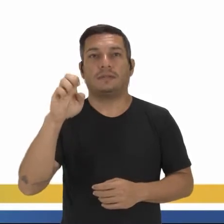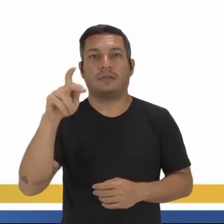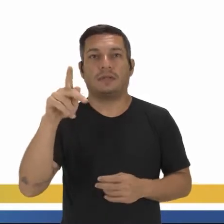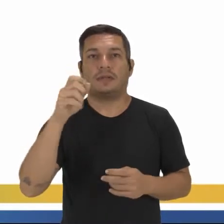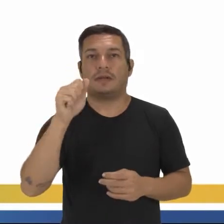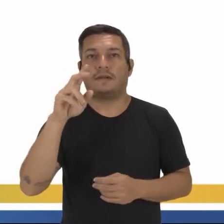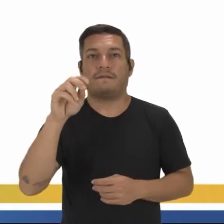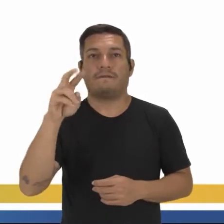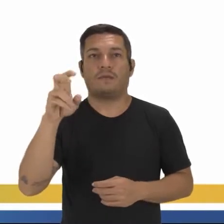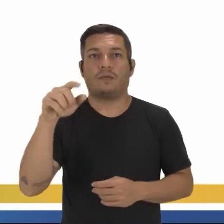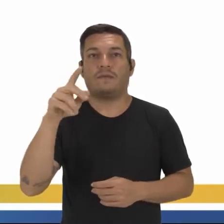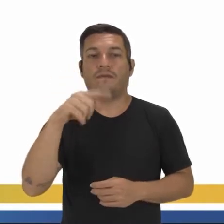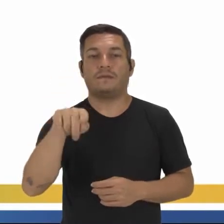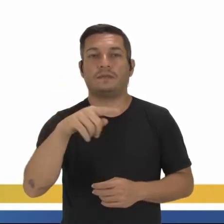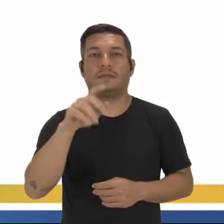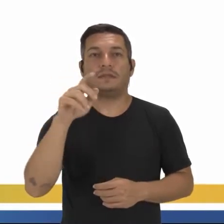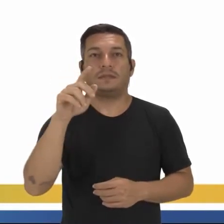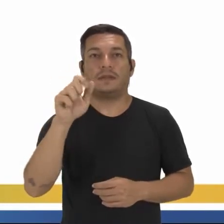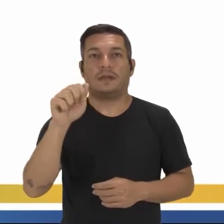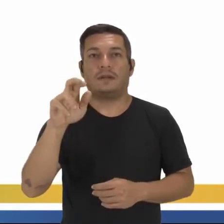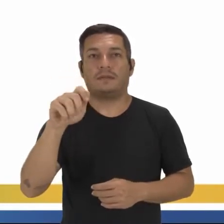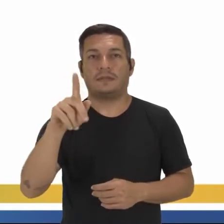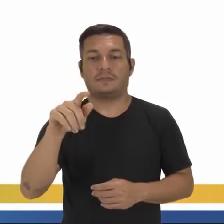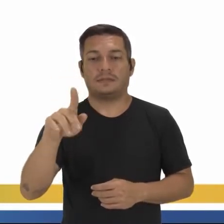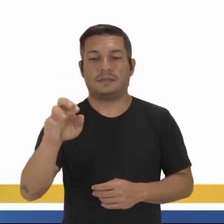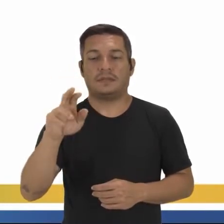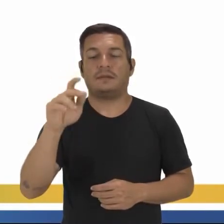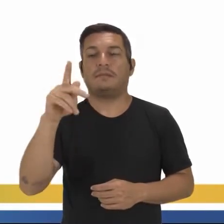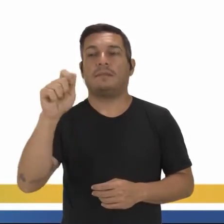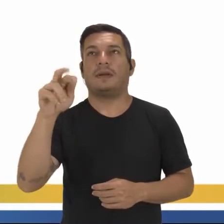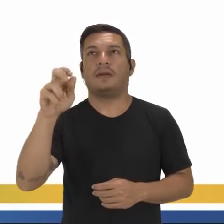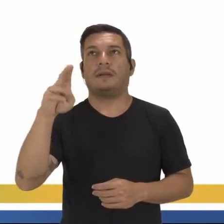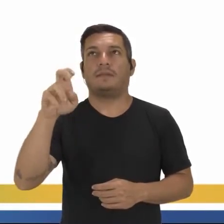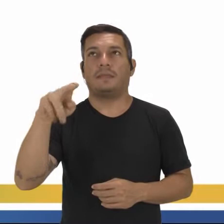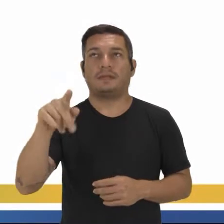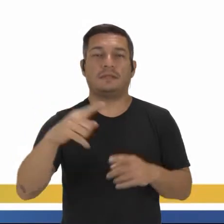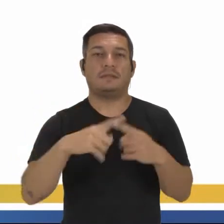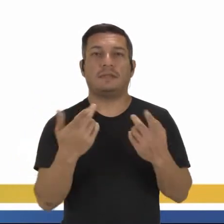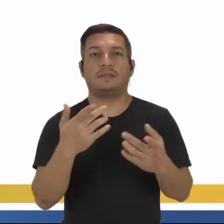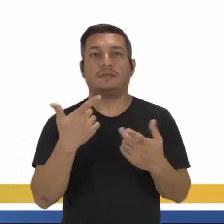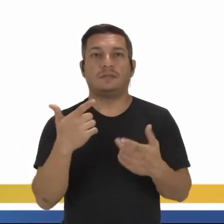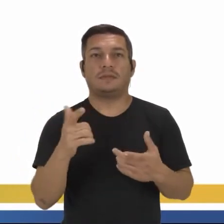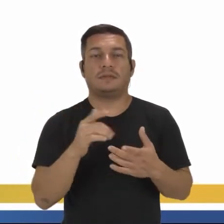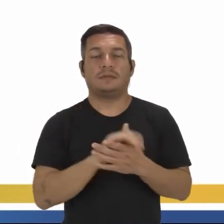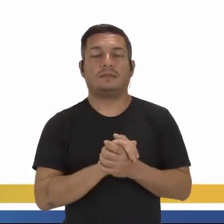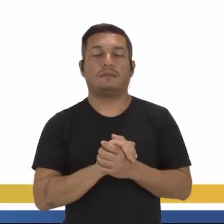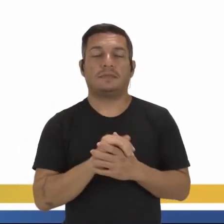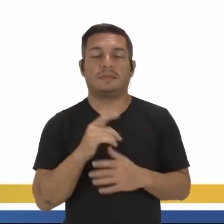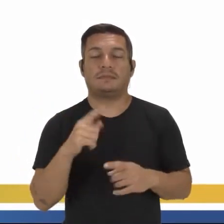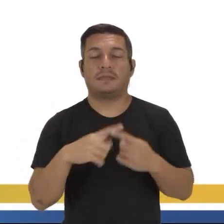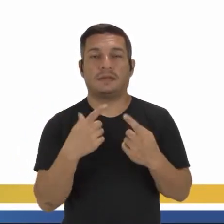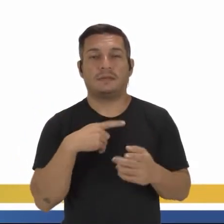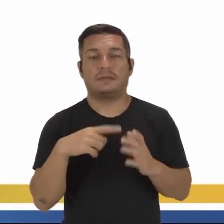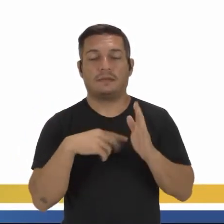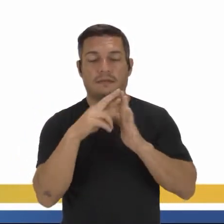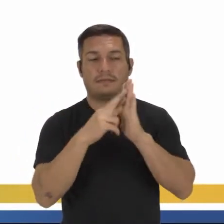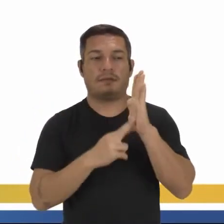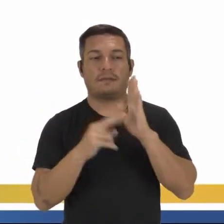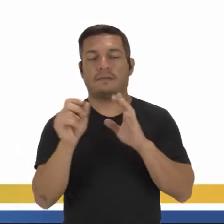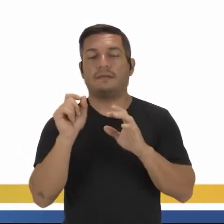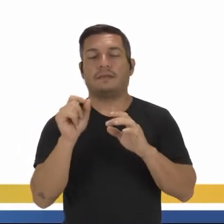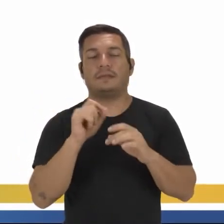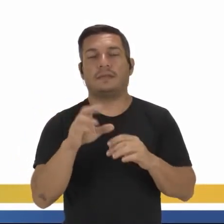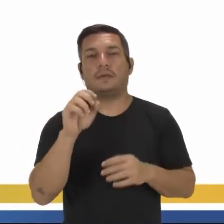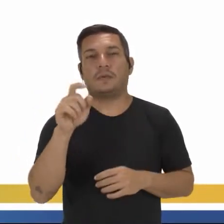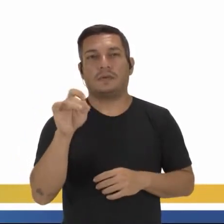avô, vocês, armazém, parabéns. Professora, mas não existe parabéns. Gente, mas ele faz parte das regras, dessa regra